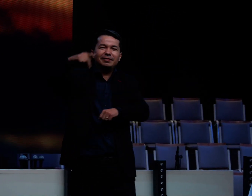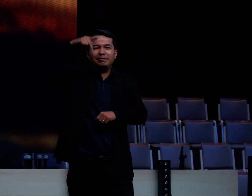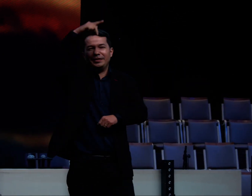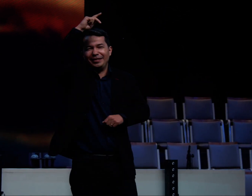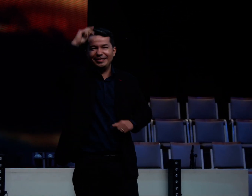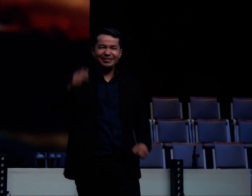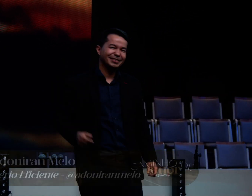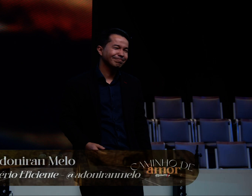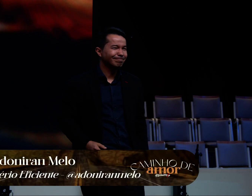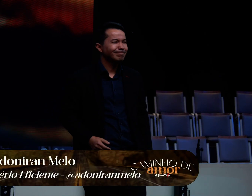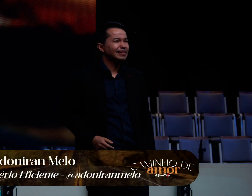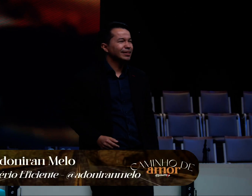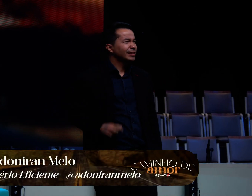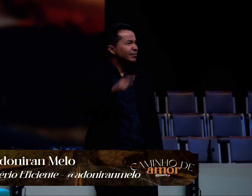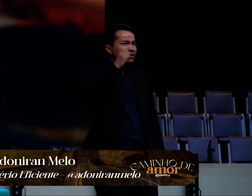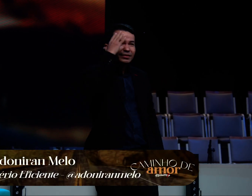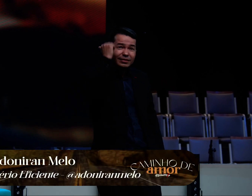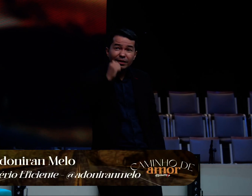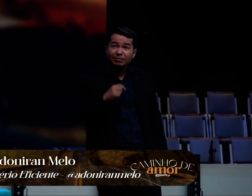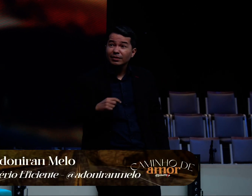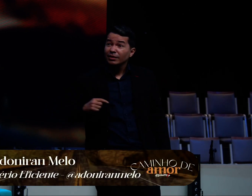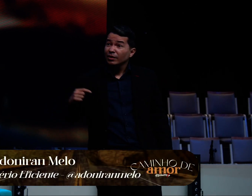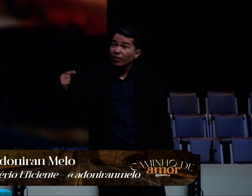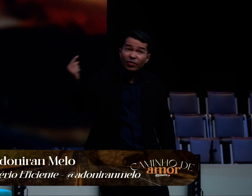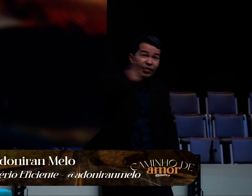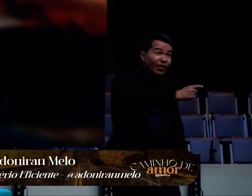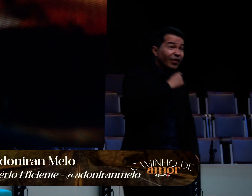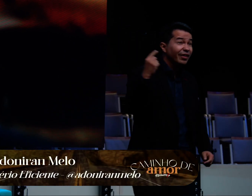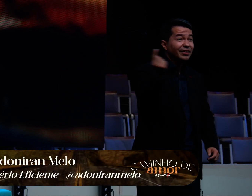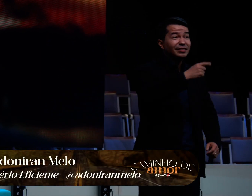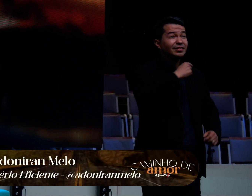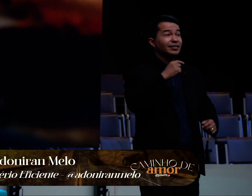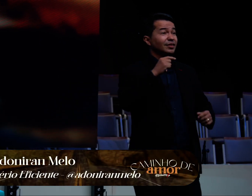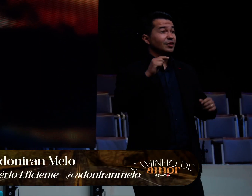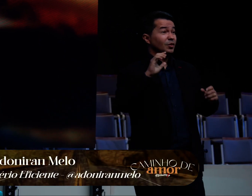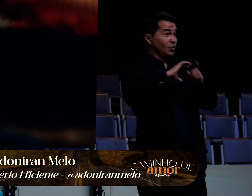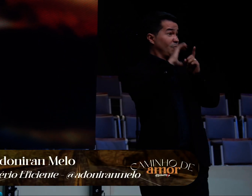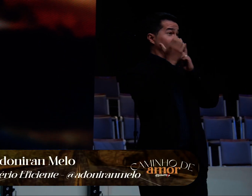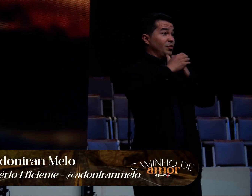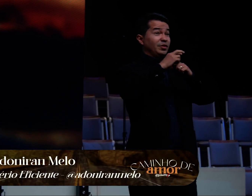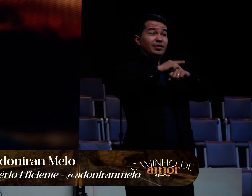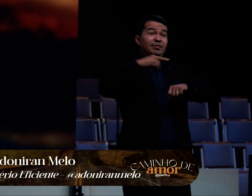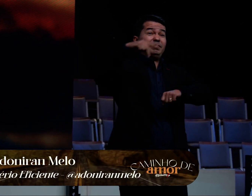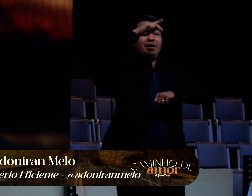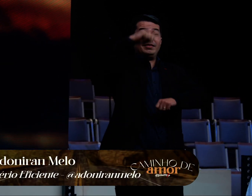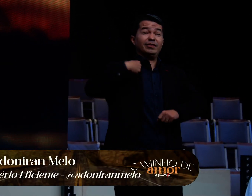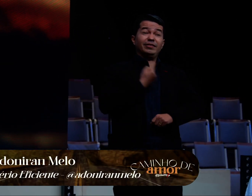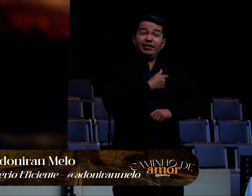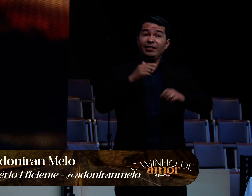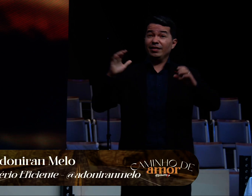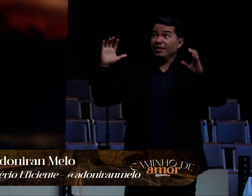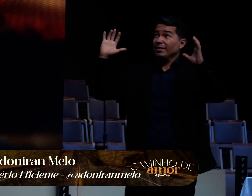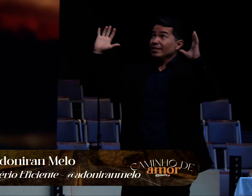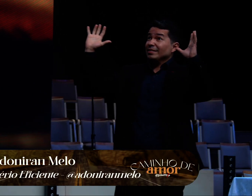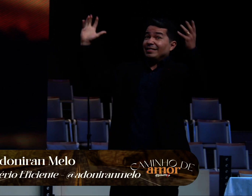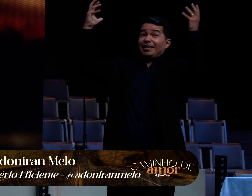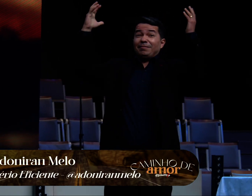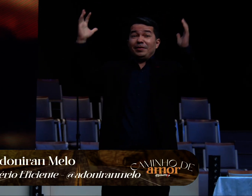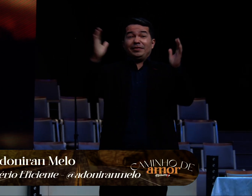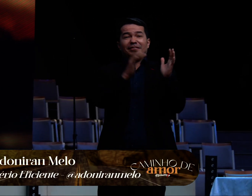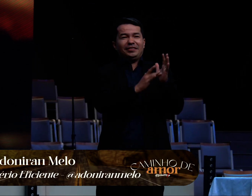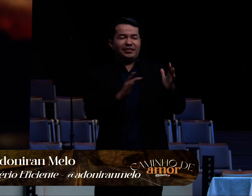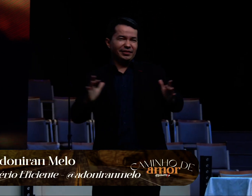aqui pensando que nesse sentimento de Páscoa, você sabe o que nós, hoje nesse culto de Páscoa,